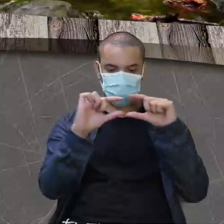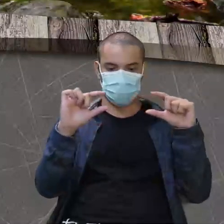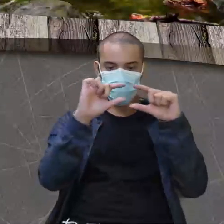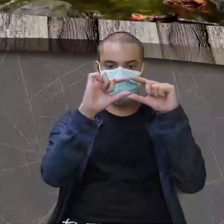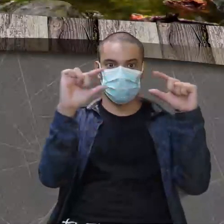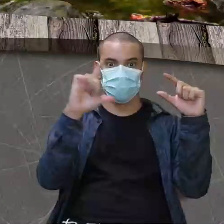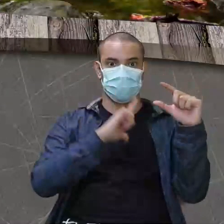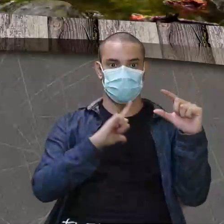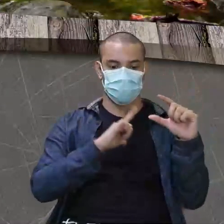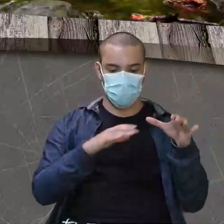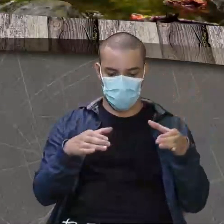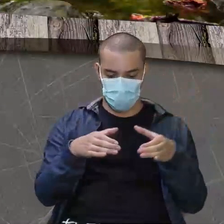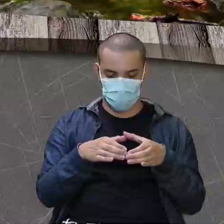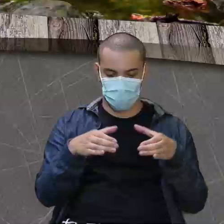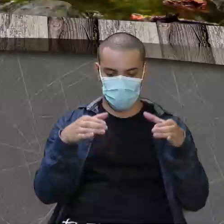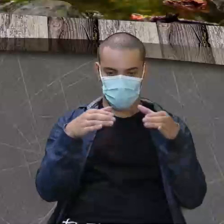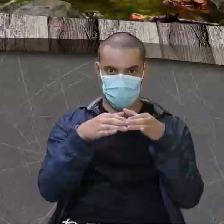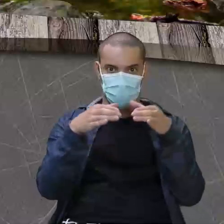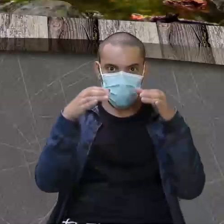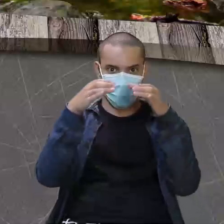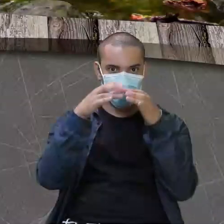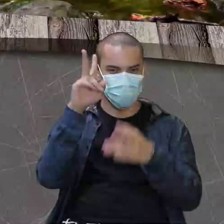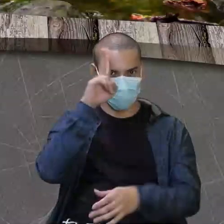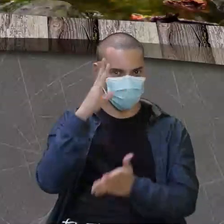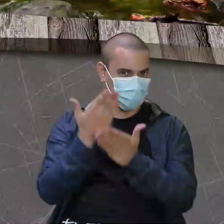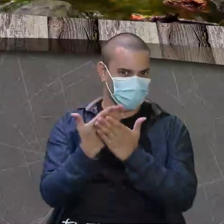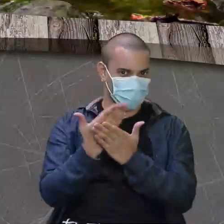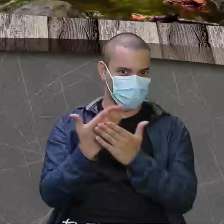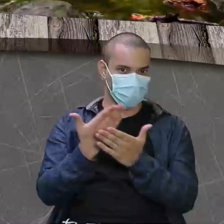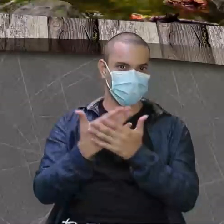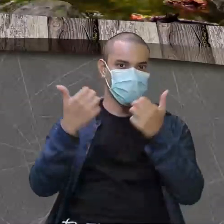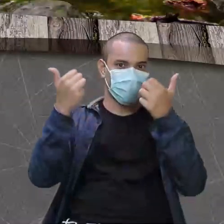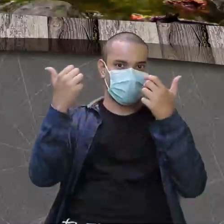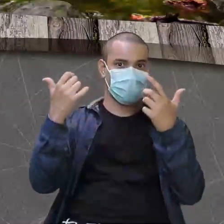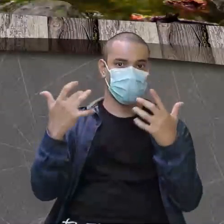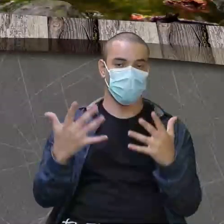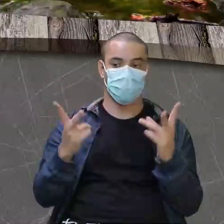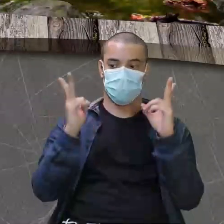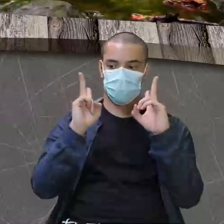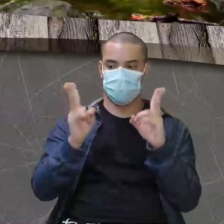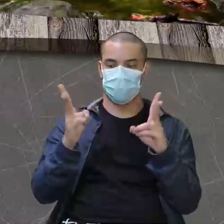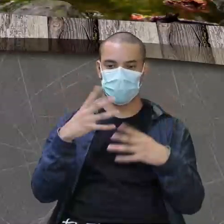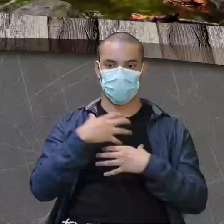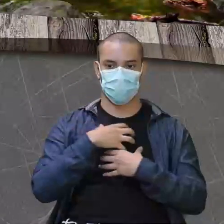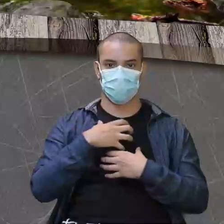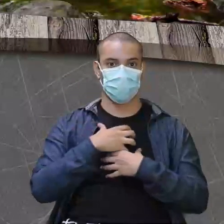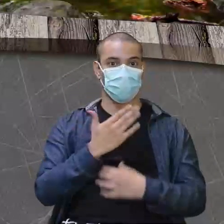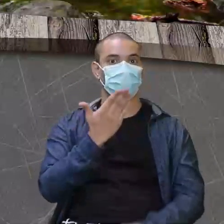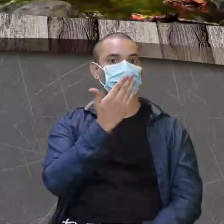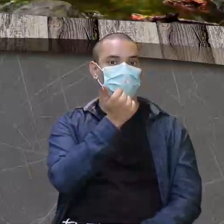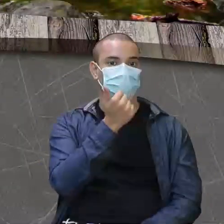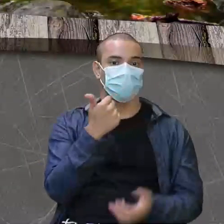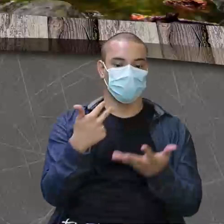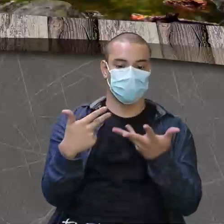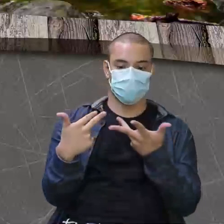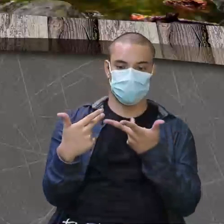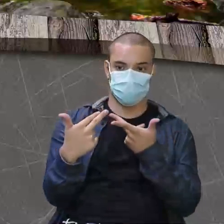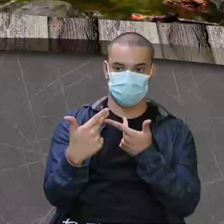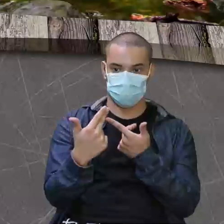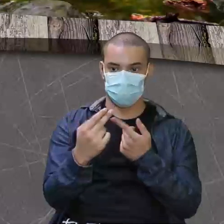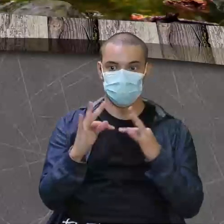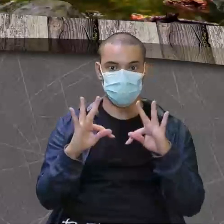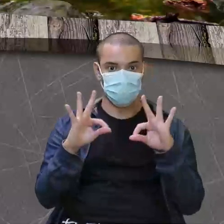nível você vai ter um grupo de seres vivos que compartilham da mesma forma de obtenção de alimento.